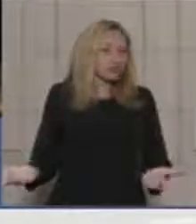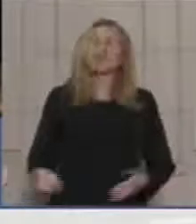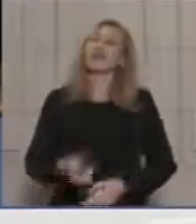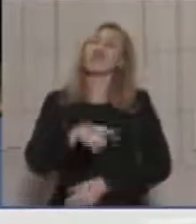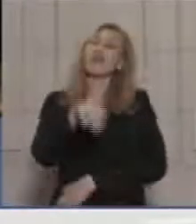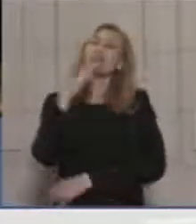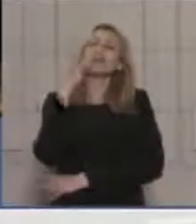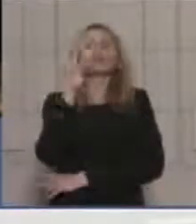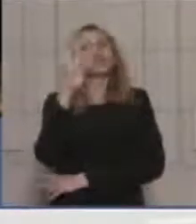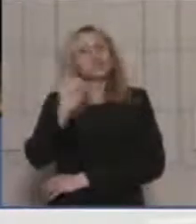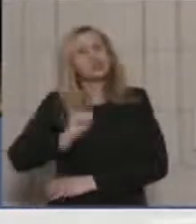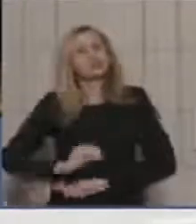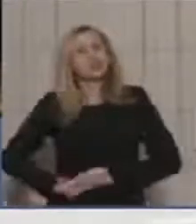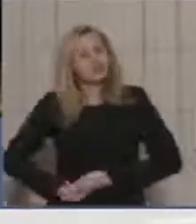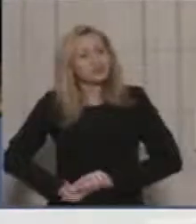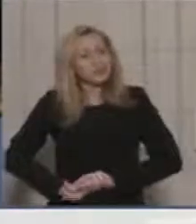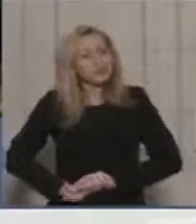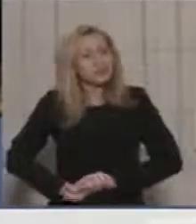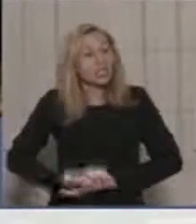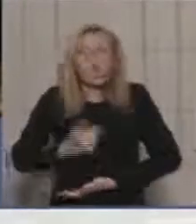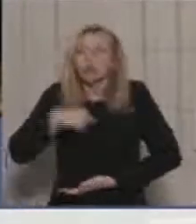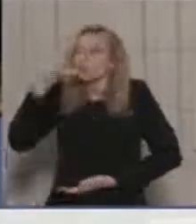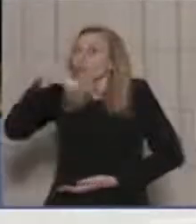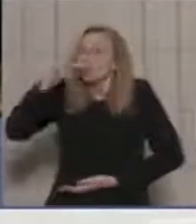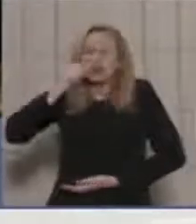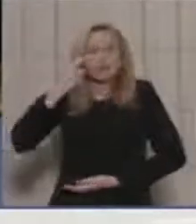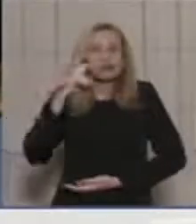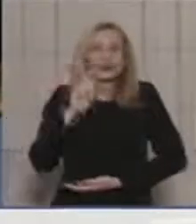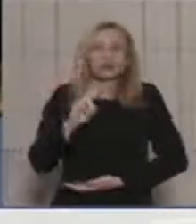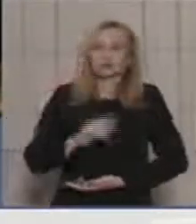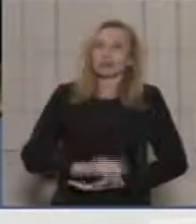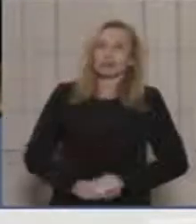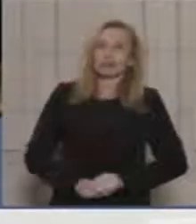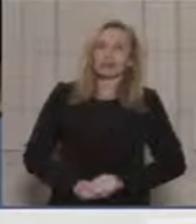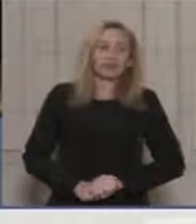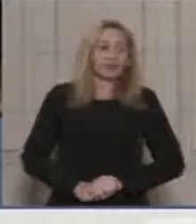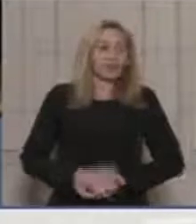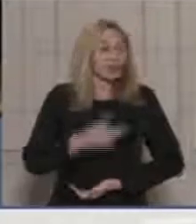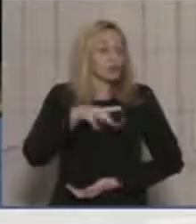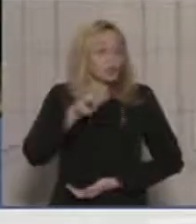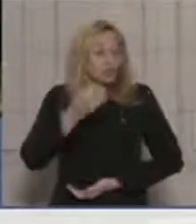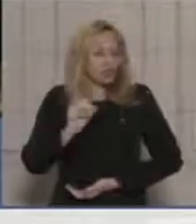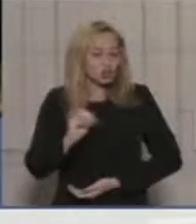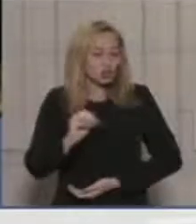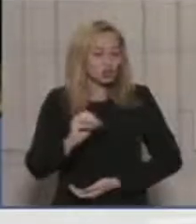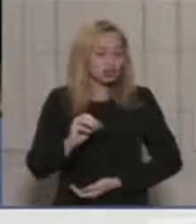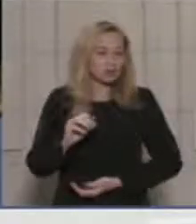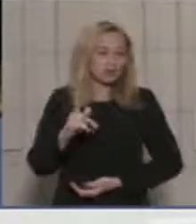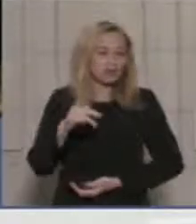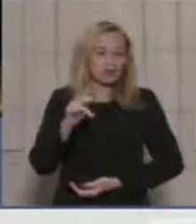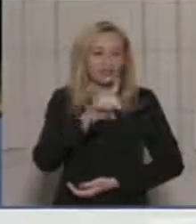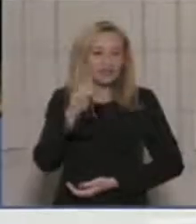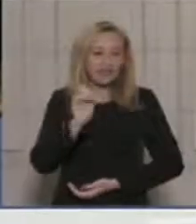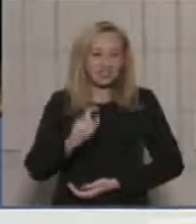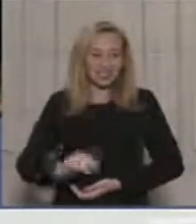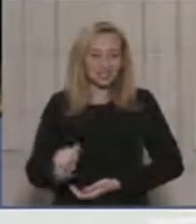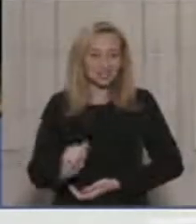Imagine, eu nunca vi isso, um ministro da Fazenda sair com 90 dias.